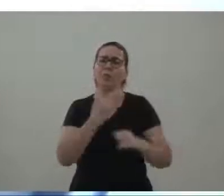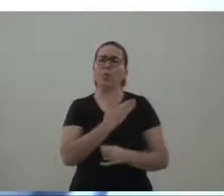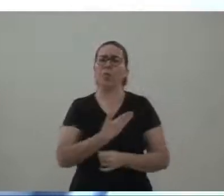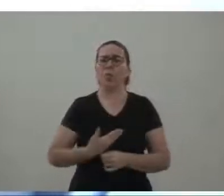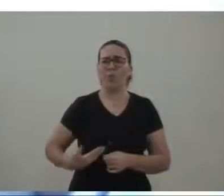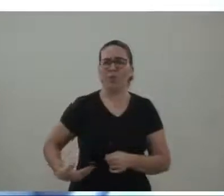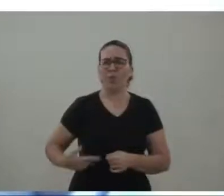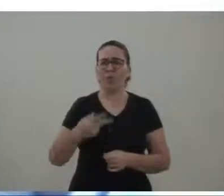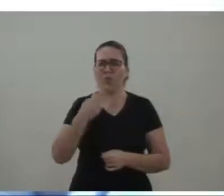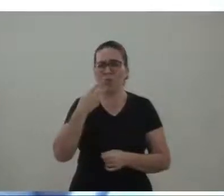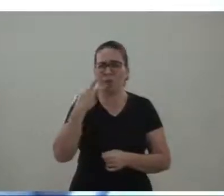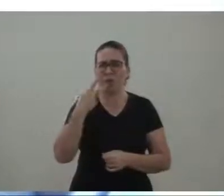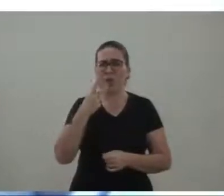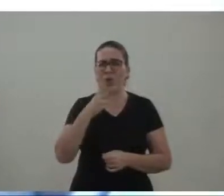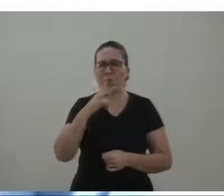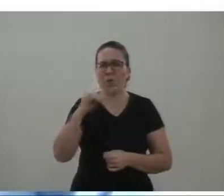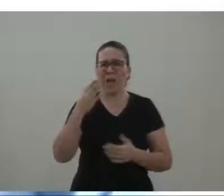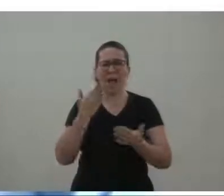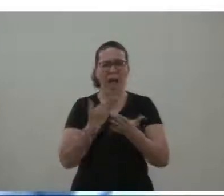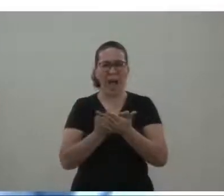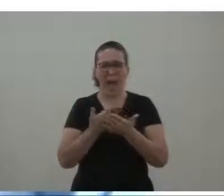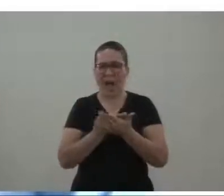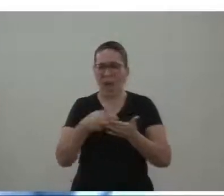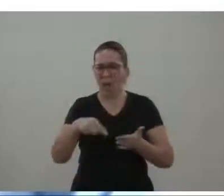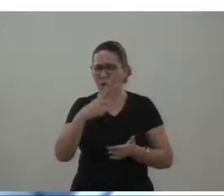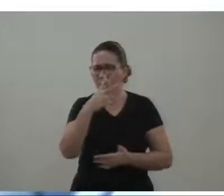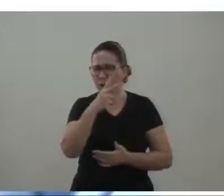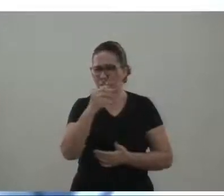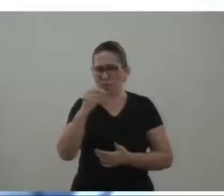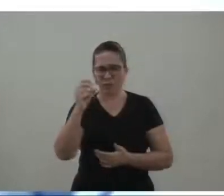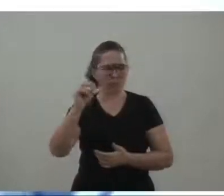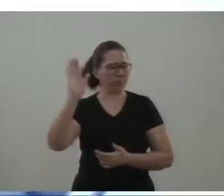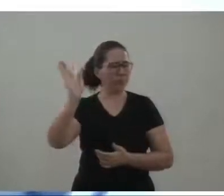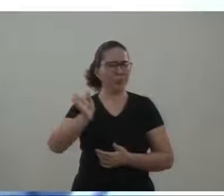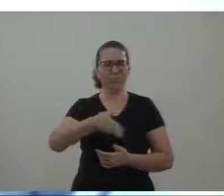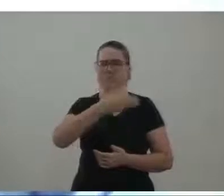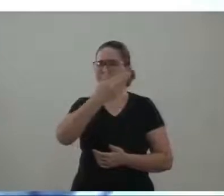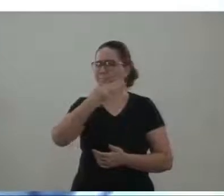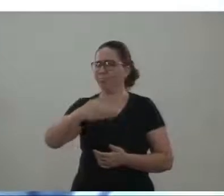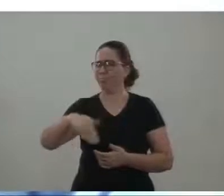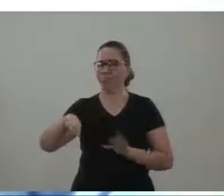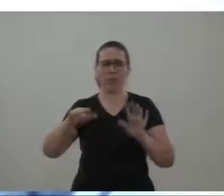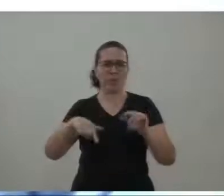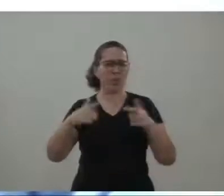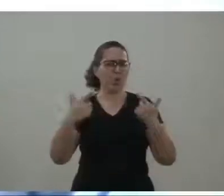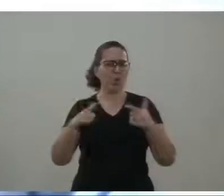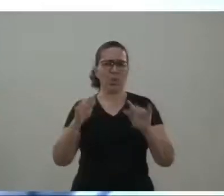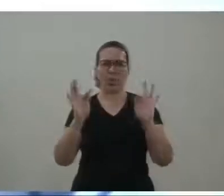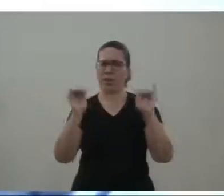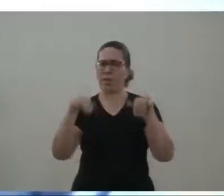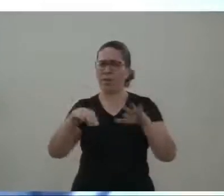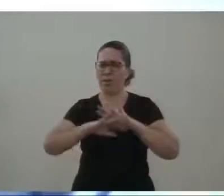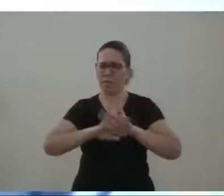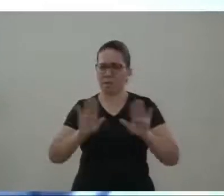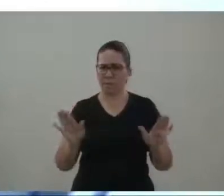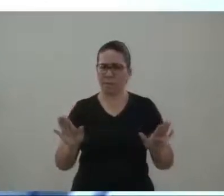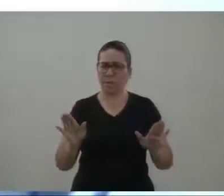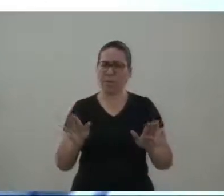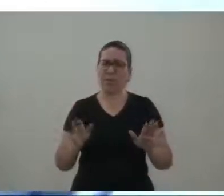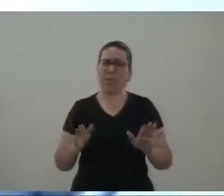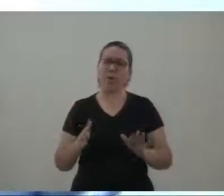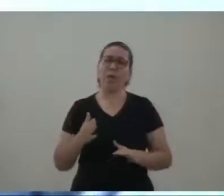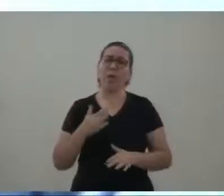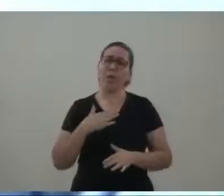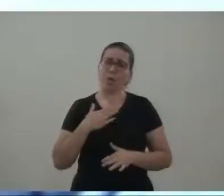da suspensão das aulas presenciais da rede pública até o final do ano, né, por este ano. Eu tenho,